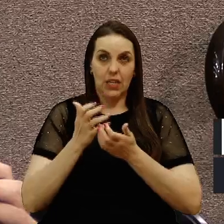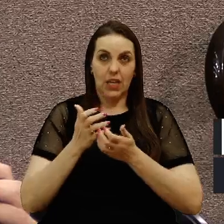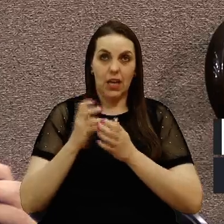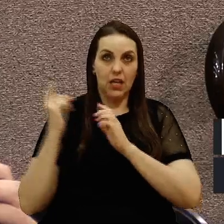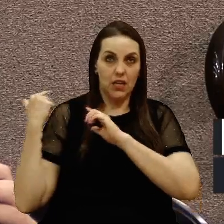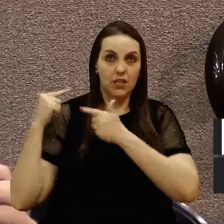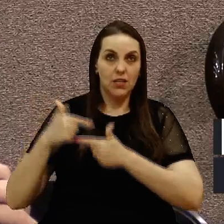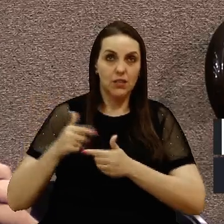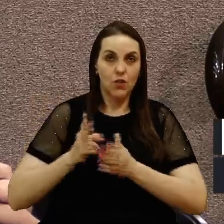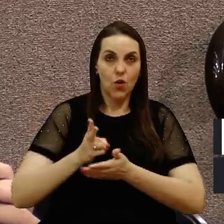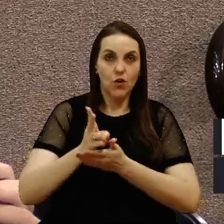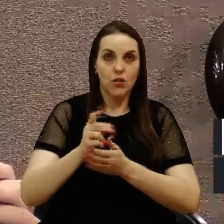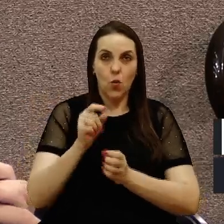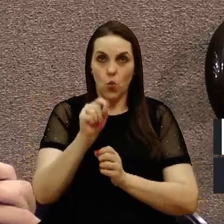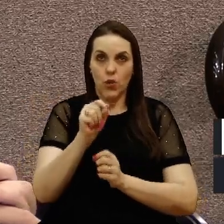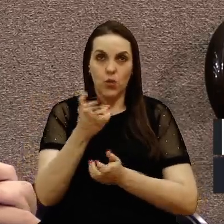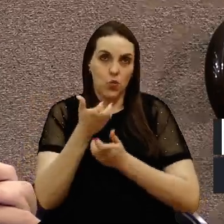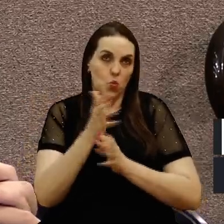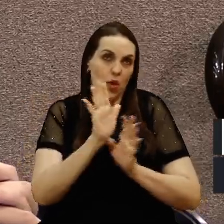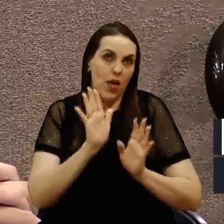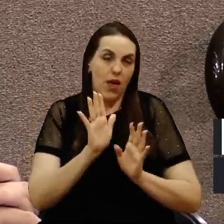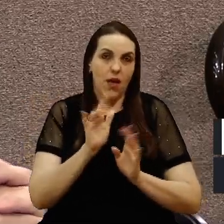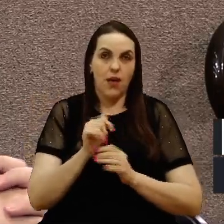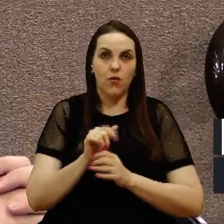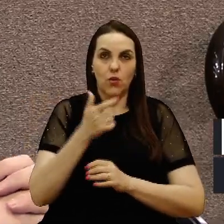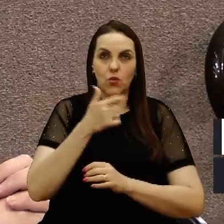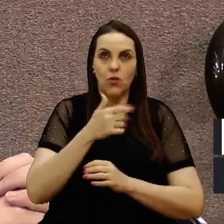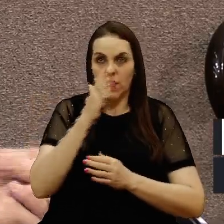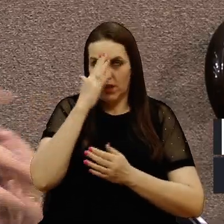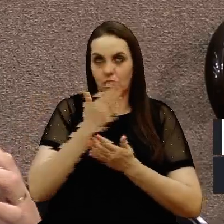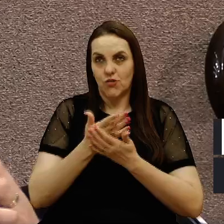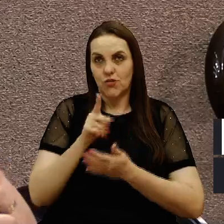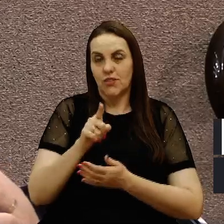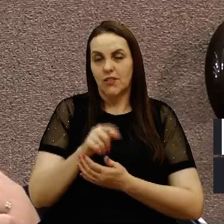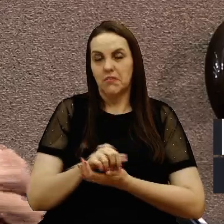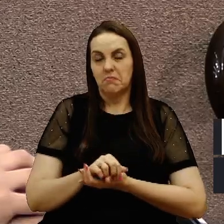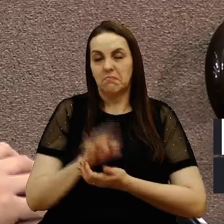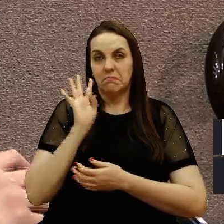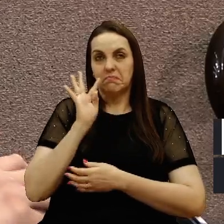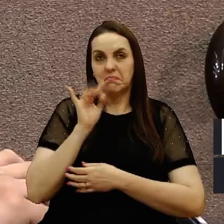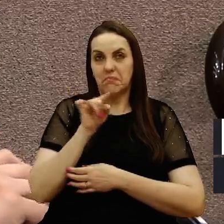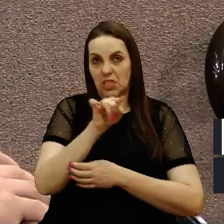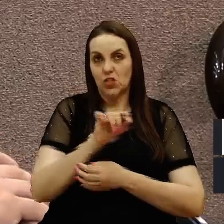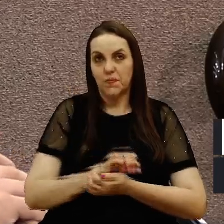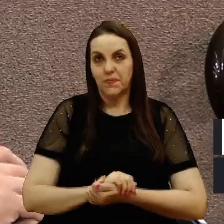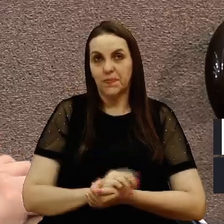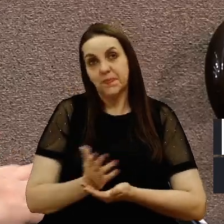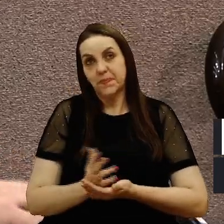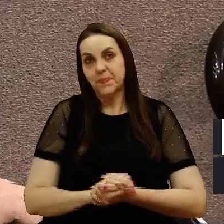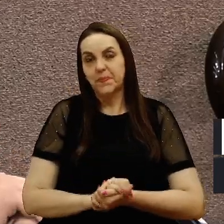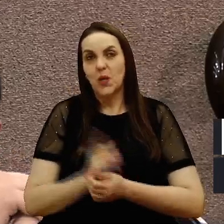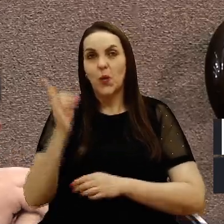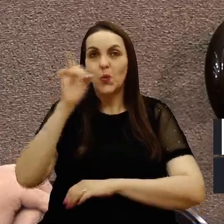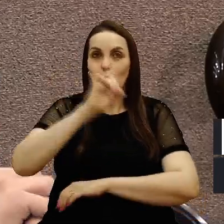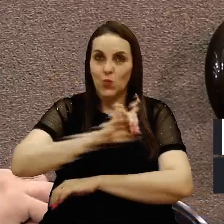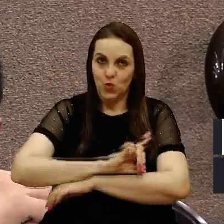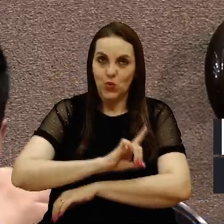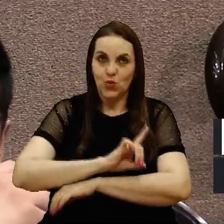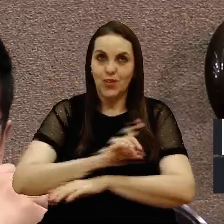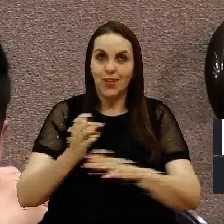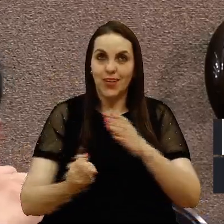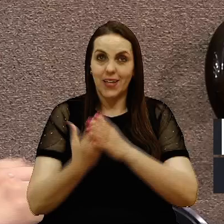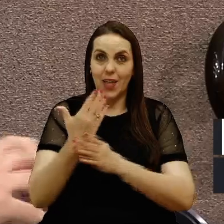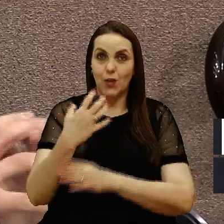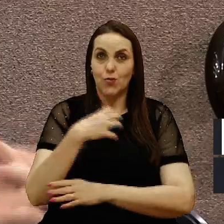aquilo que lhe convém, né? Então eu acho o seguinte, que se um dia foi criado de uma